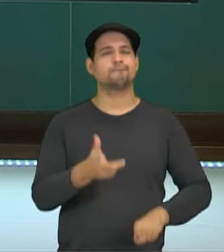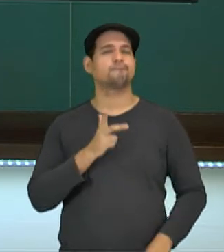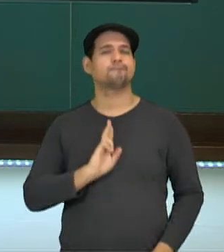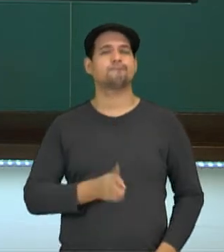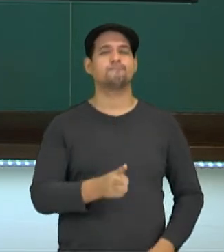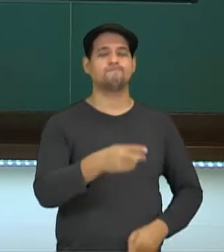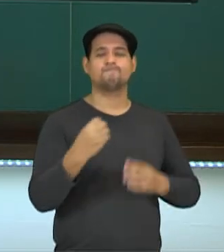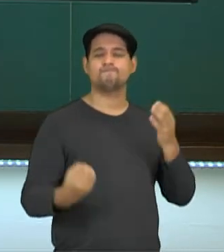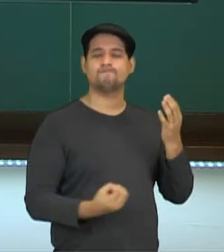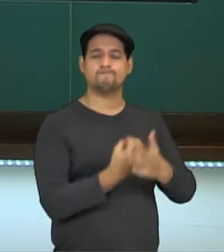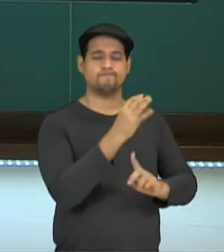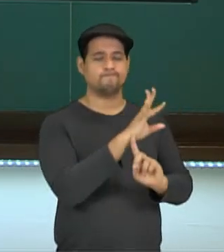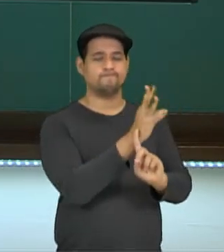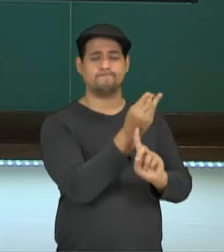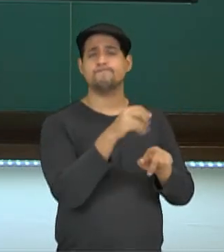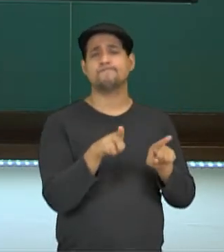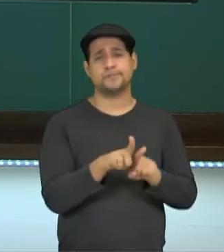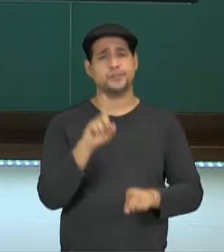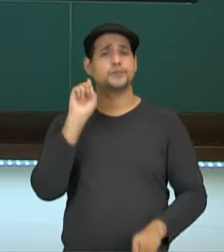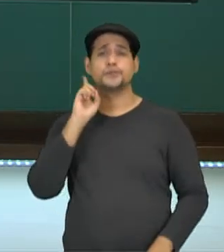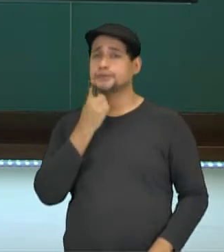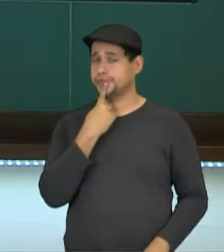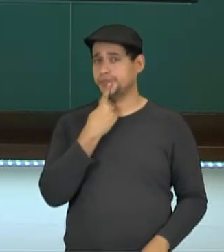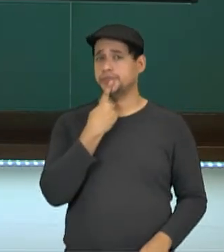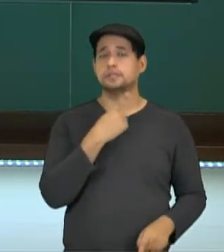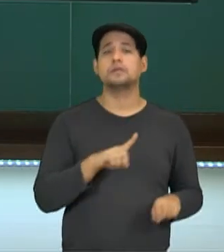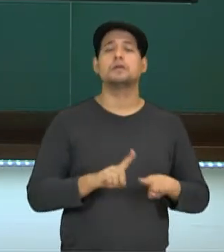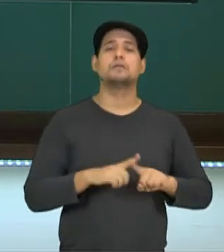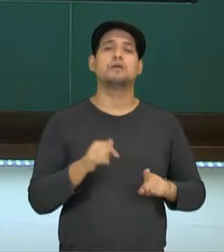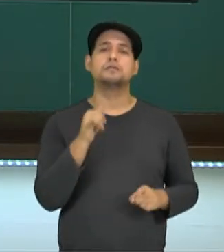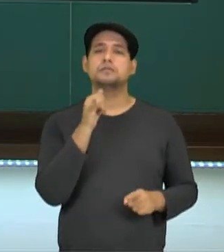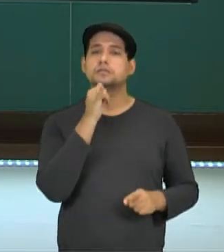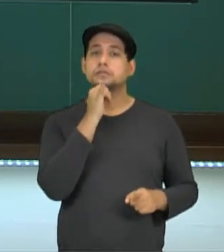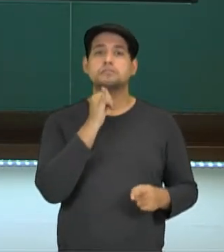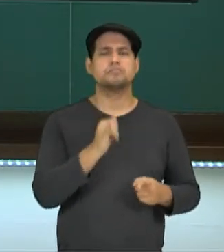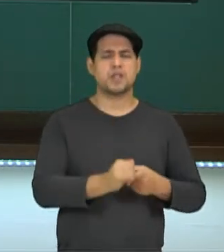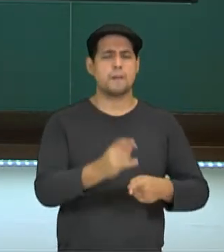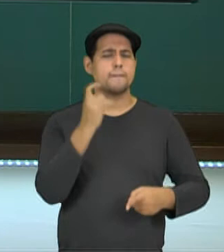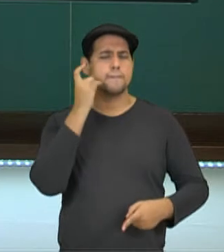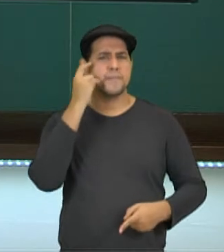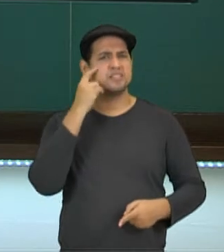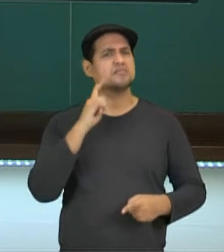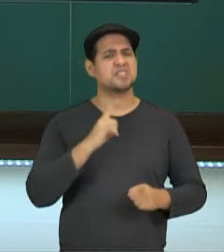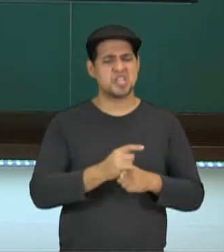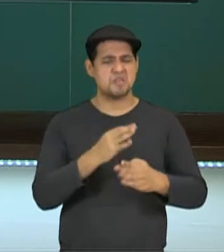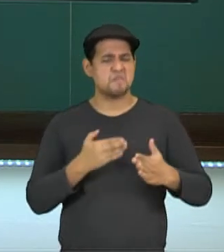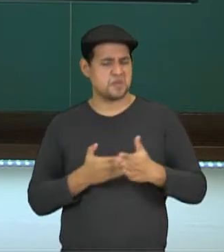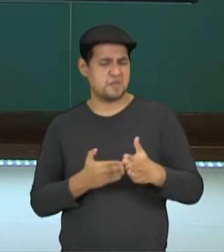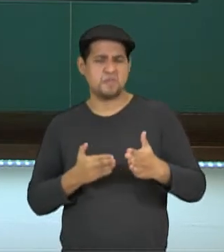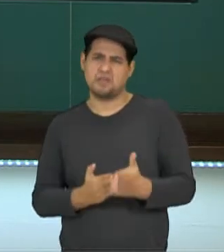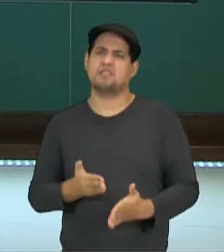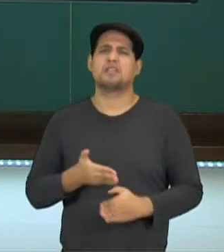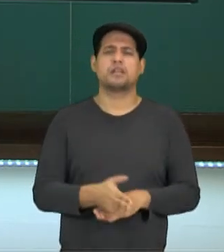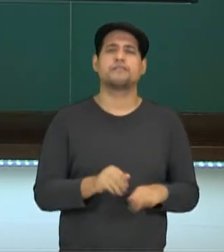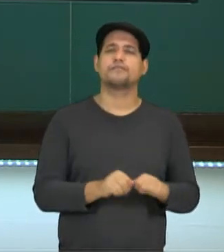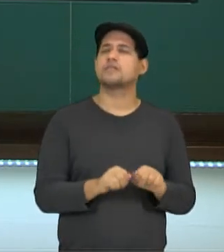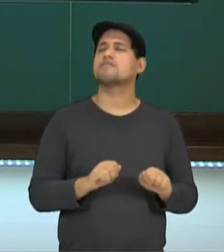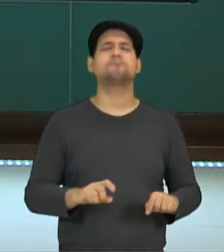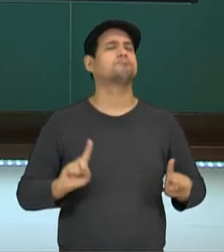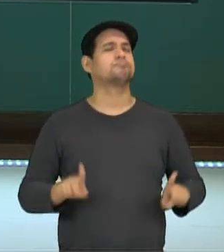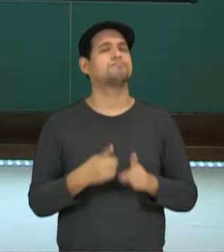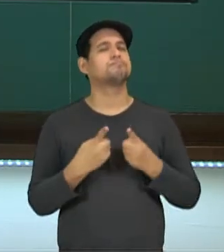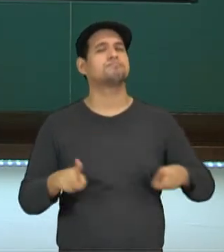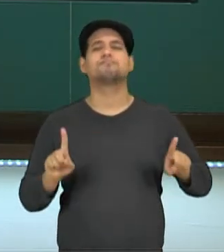produção artística mesmo surdo. A biografia de Beethoven diz que ele superou esses obstáculos e continuou compondo